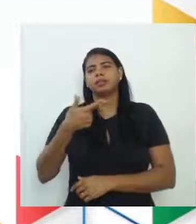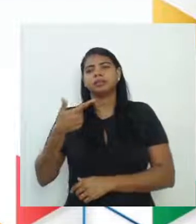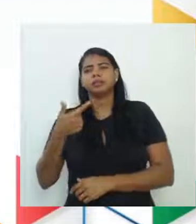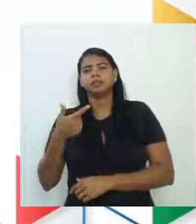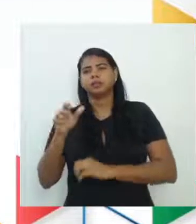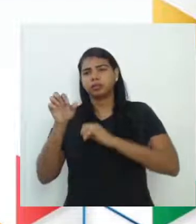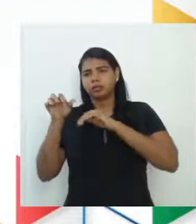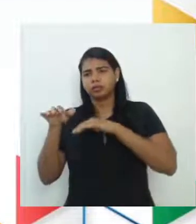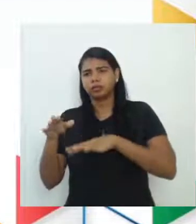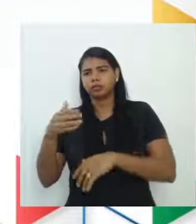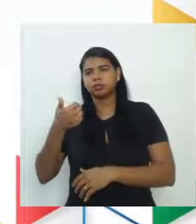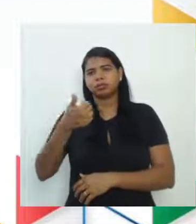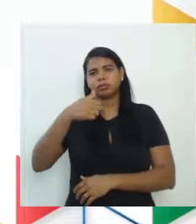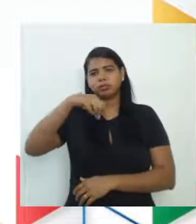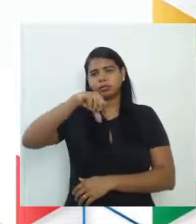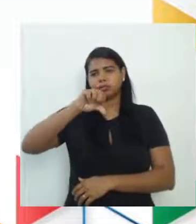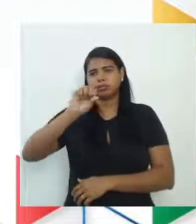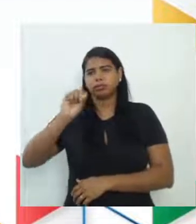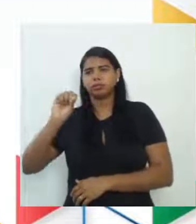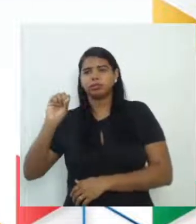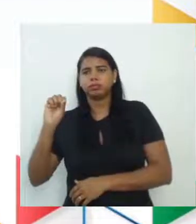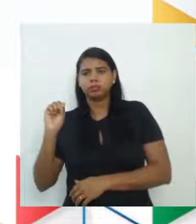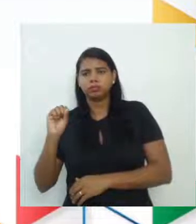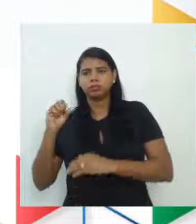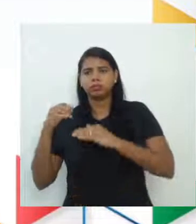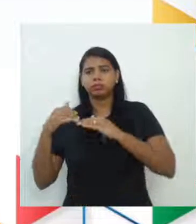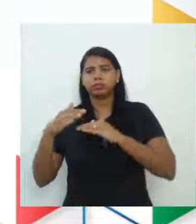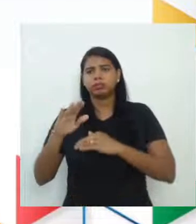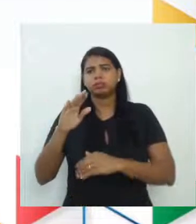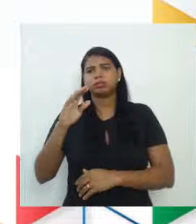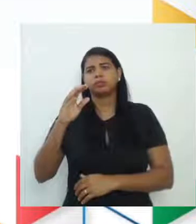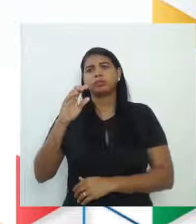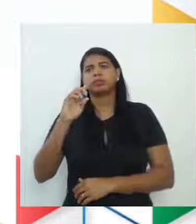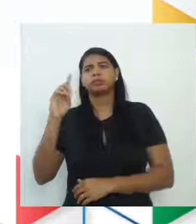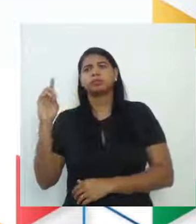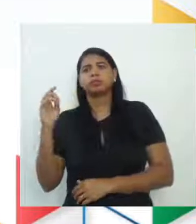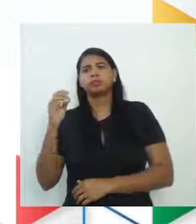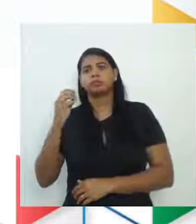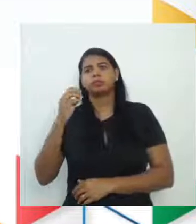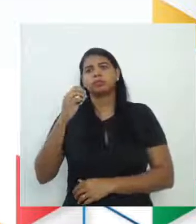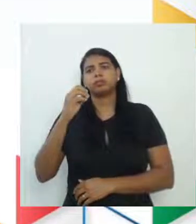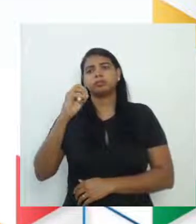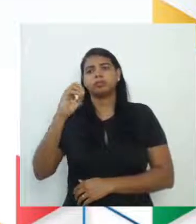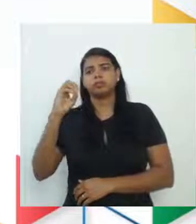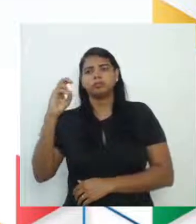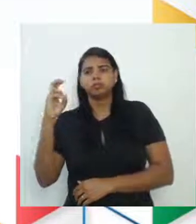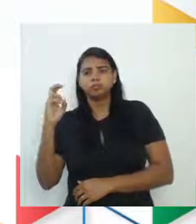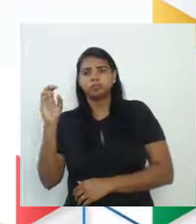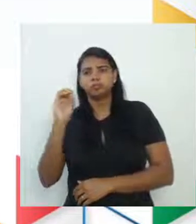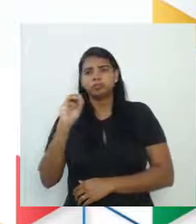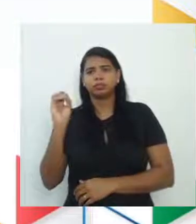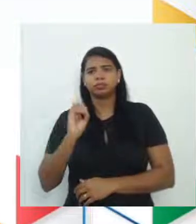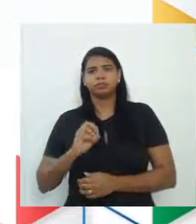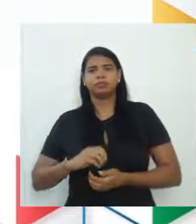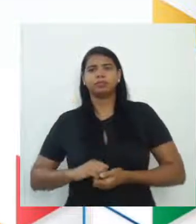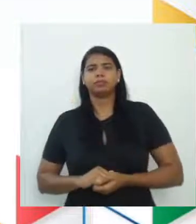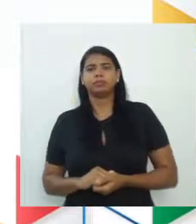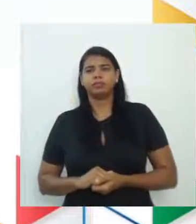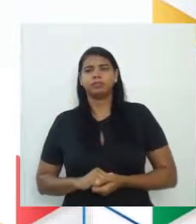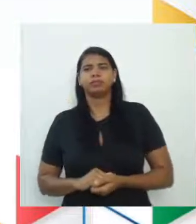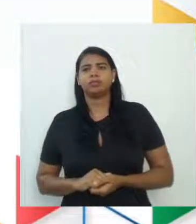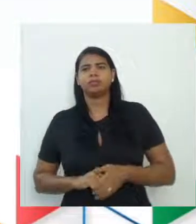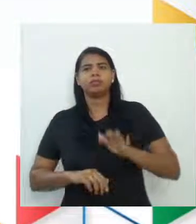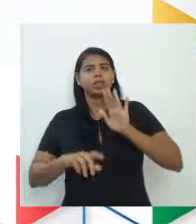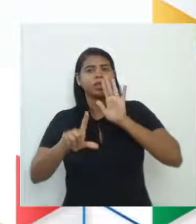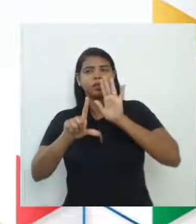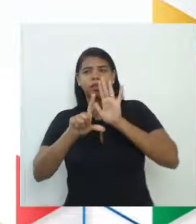de 1988 e promulgada dia 5 de outubro também. Promulgada, o que é isso, professora? Eita, é quando a lei é